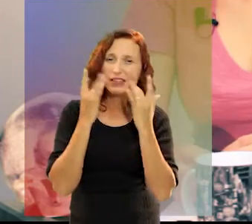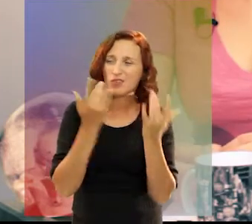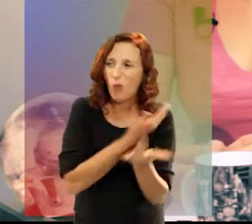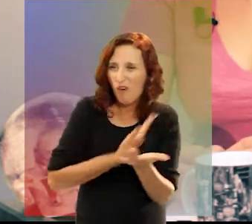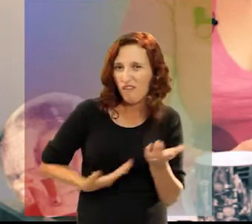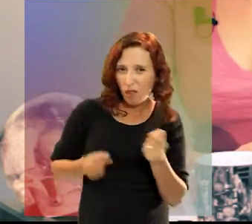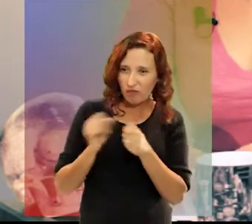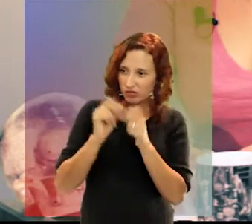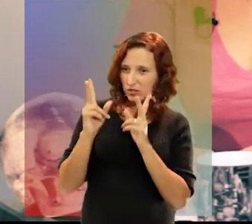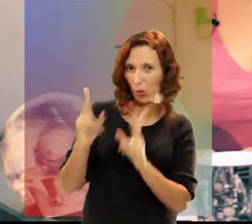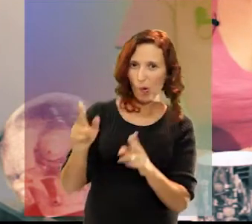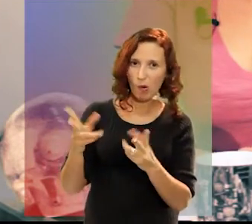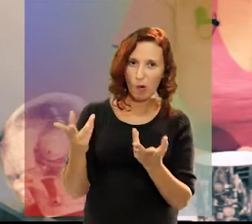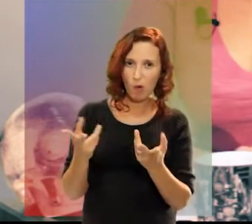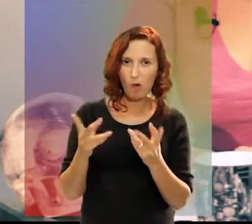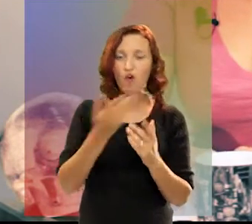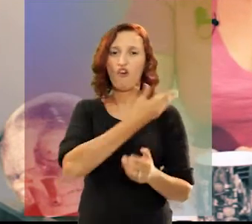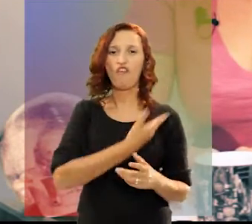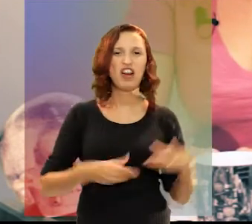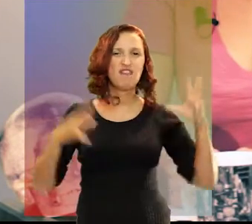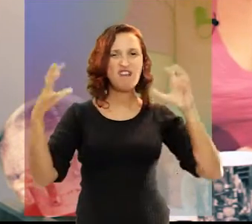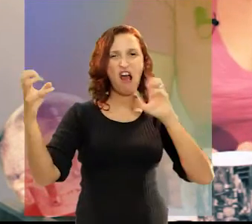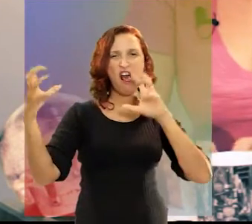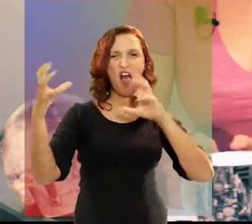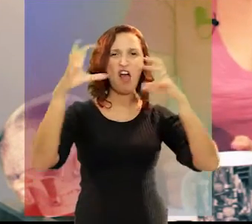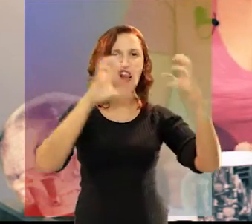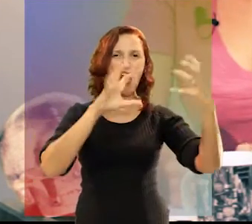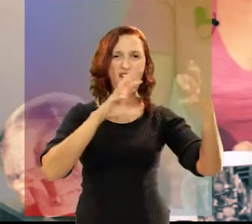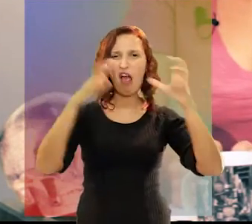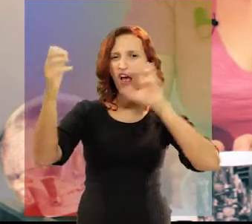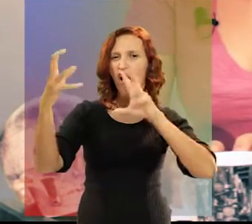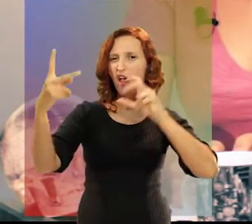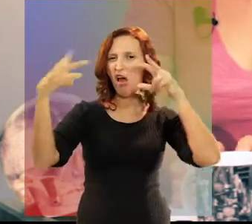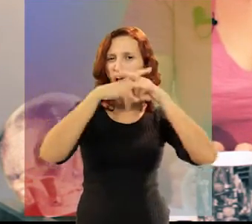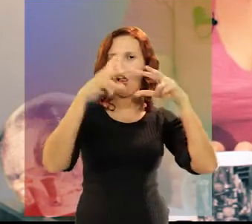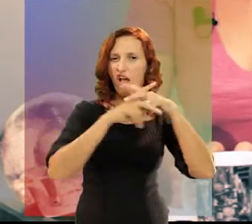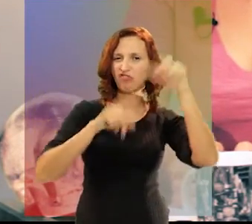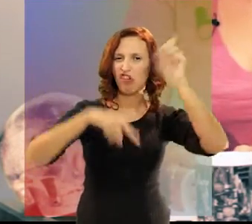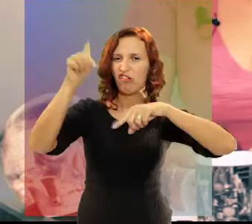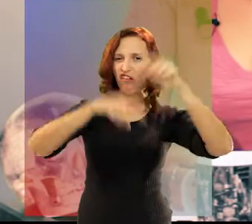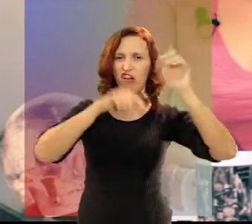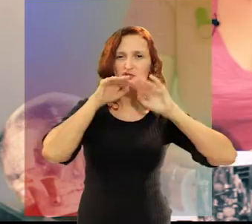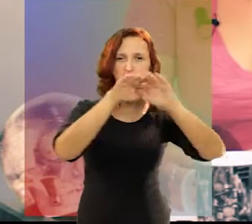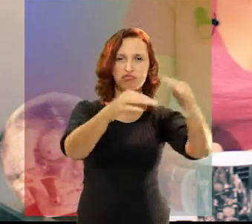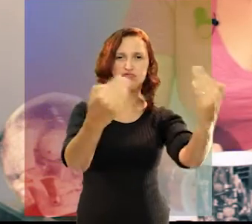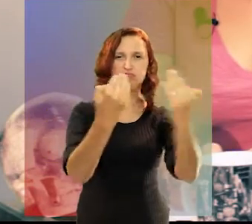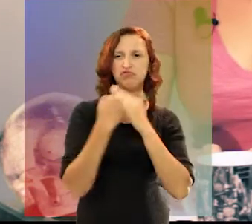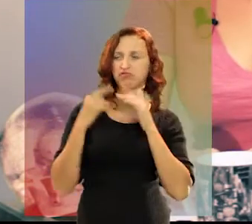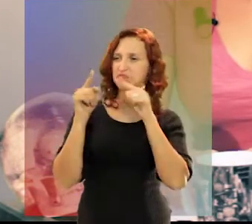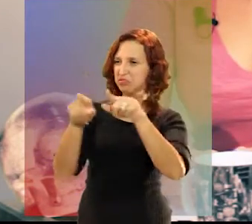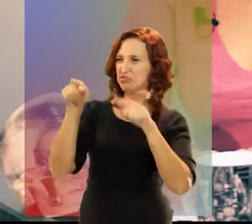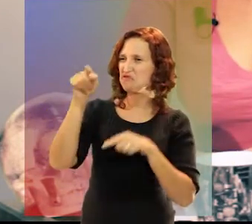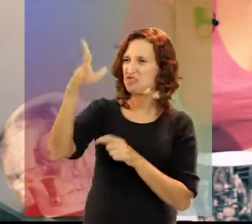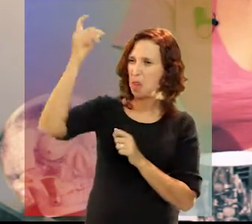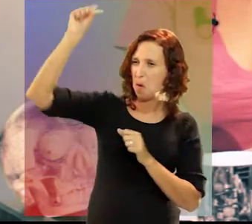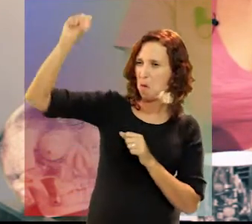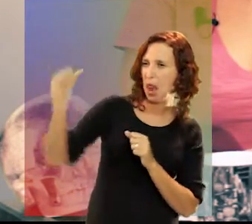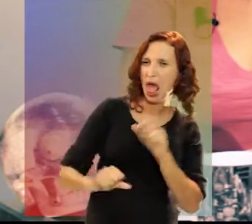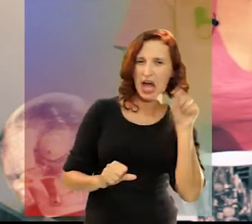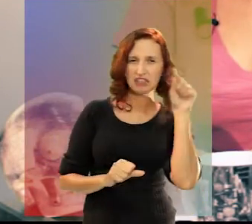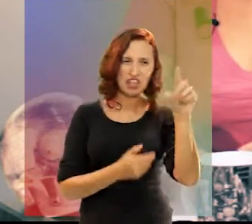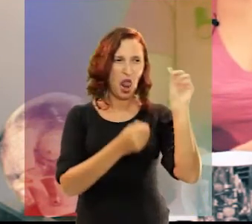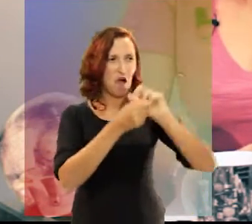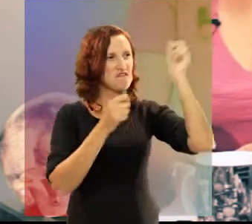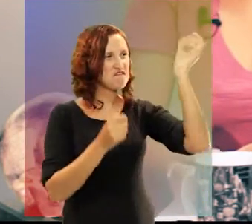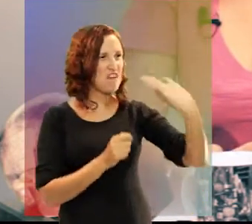que os governos fazem isso. No palanque, eles brigam e xingam uns aos outros. Na eleição, eles passam se xingando e dizendo que você